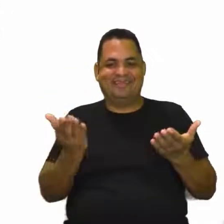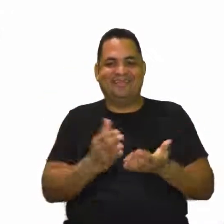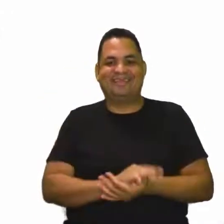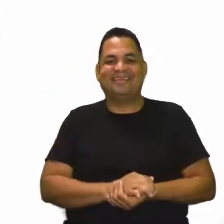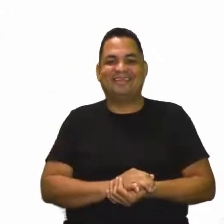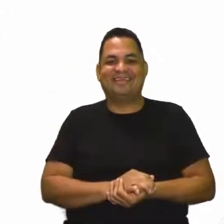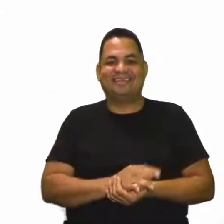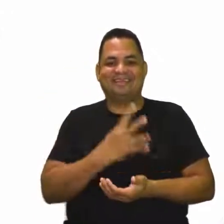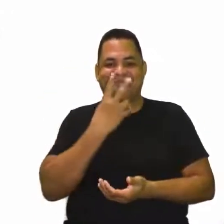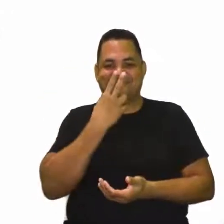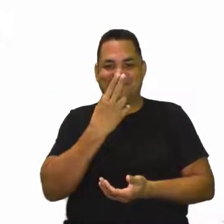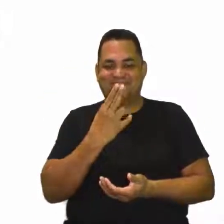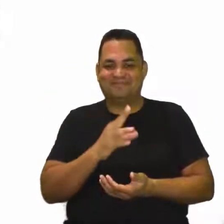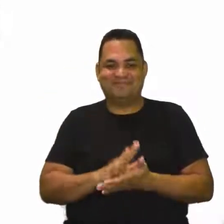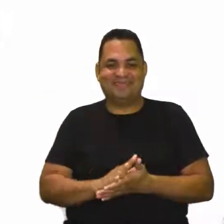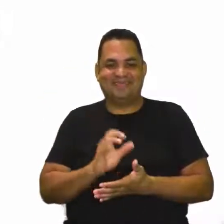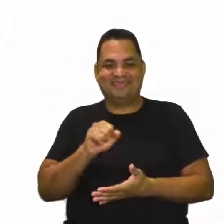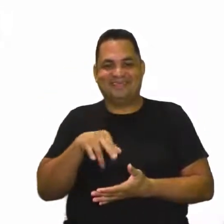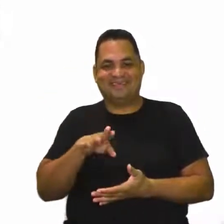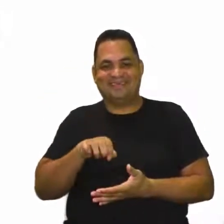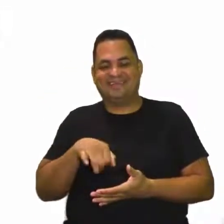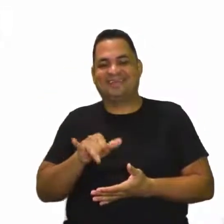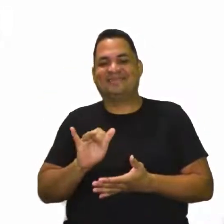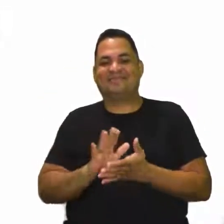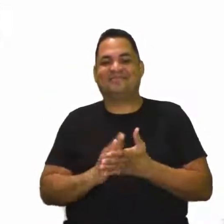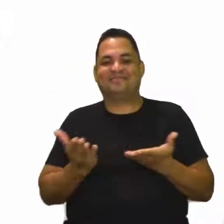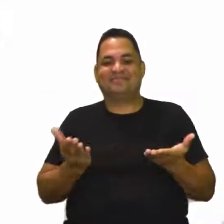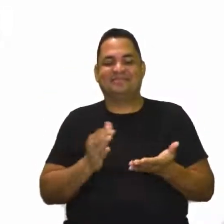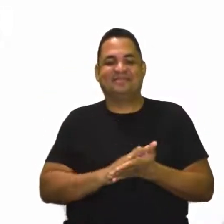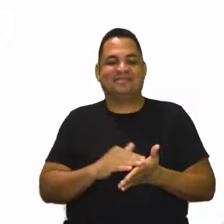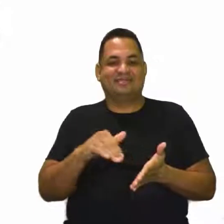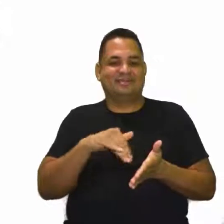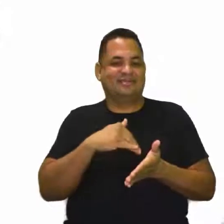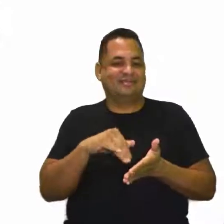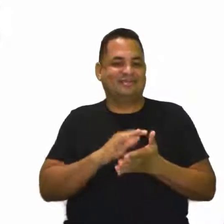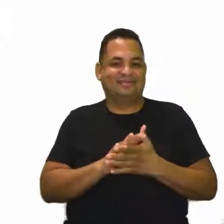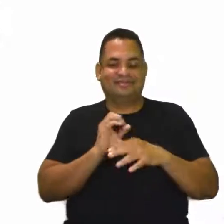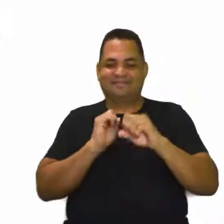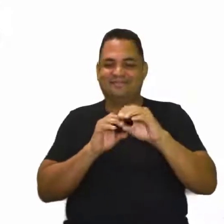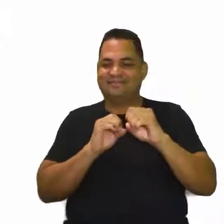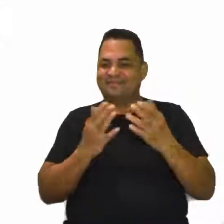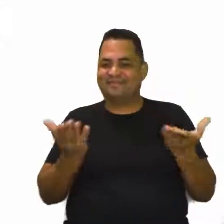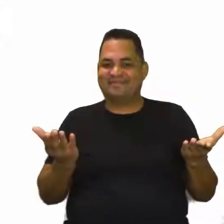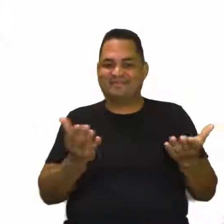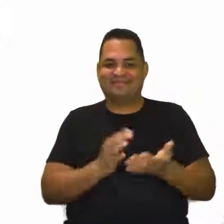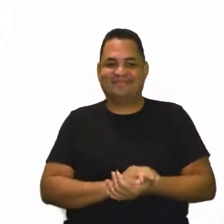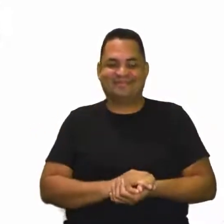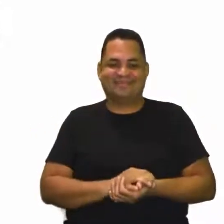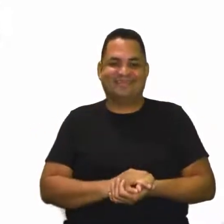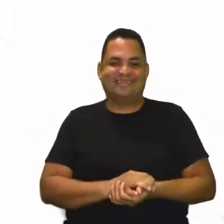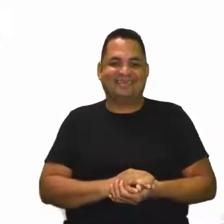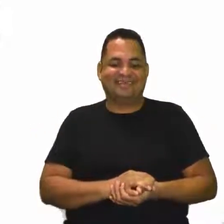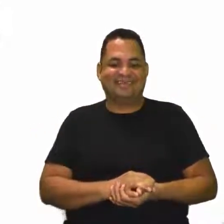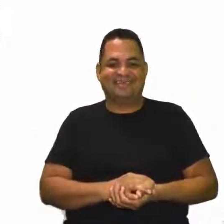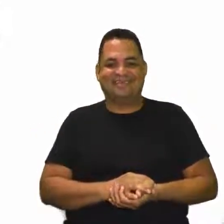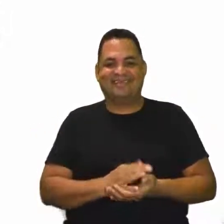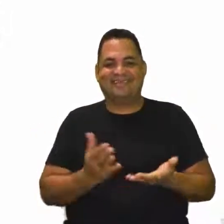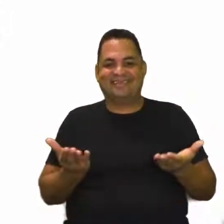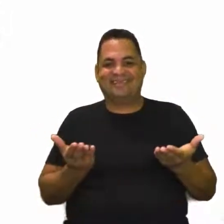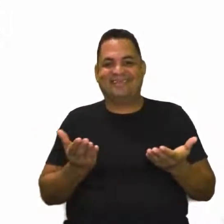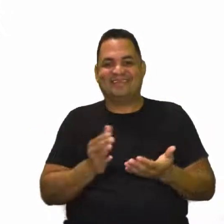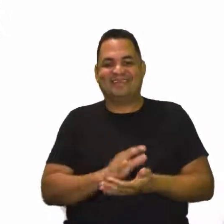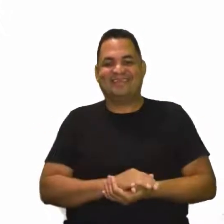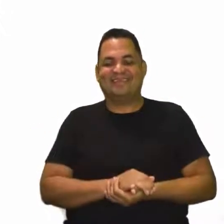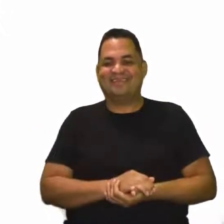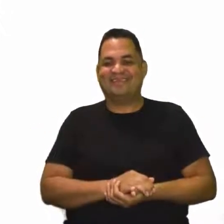aí. Pareceu com o Suame agora também, olha, o nosso secretário de Educação. Deve ser primo, só pode. Mas aí,